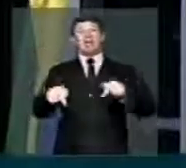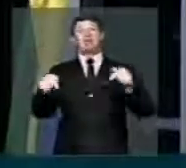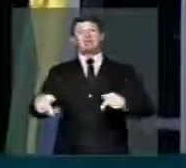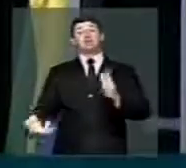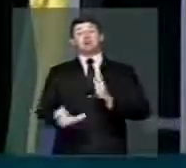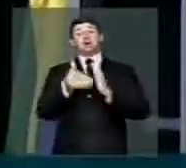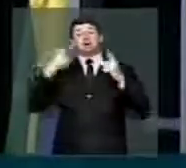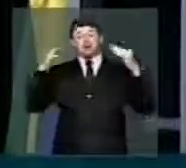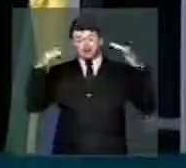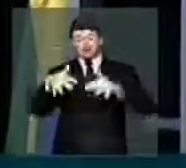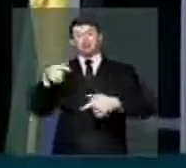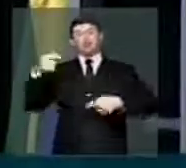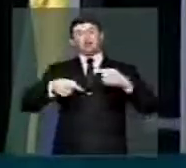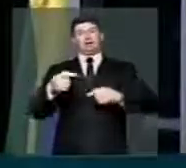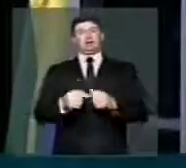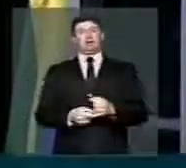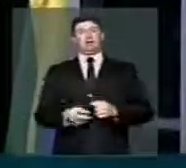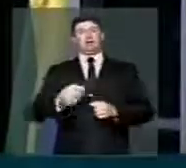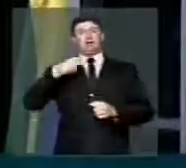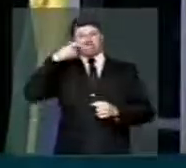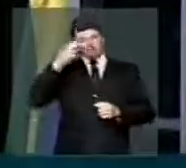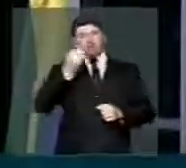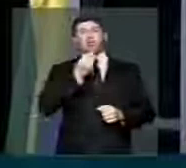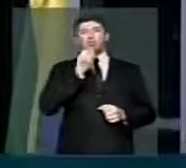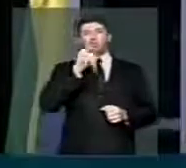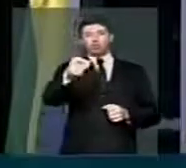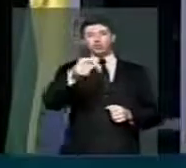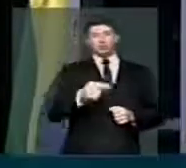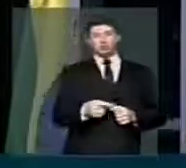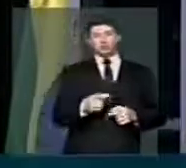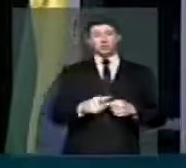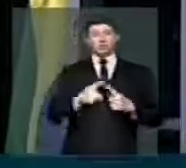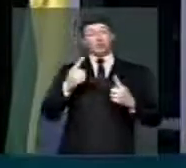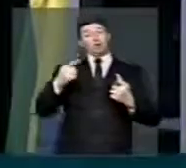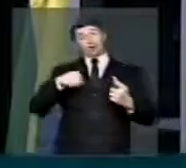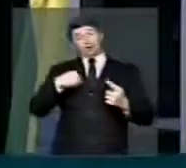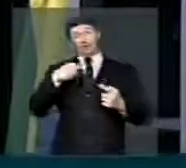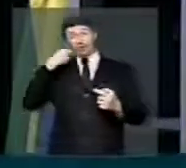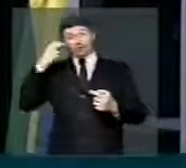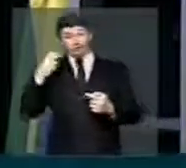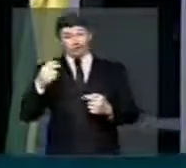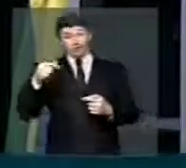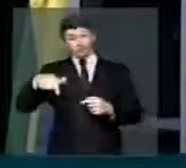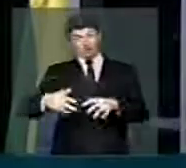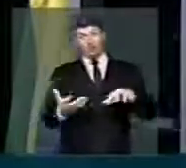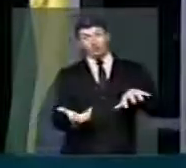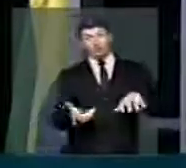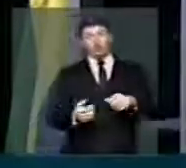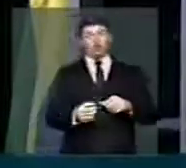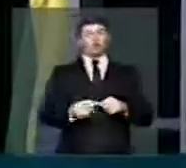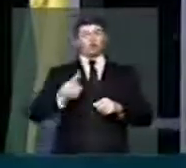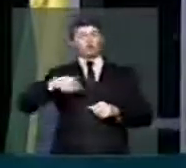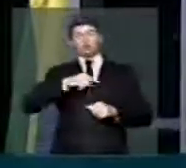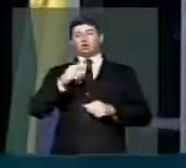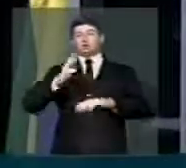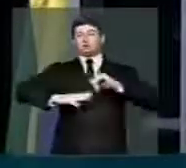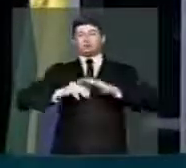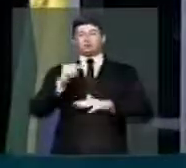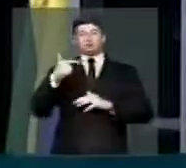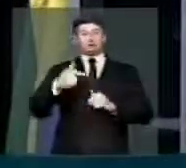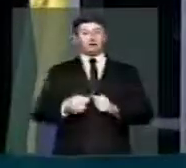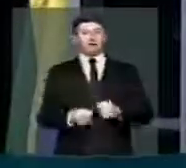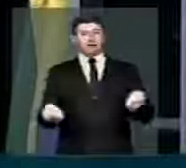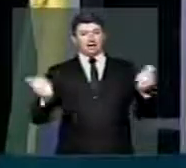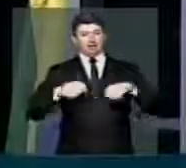tem que se debruçar. Deveriam ter vergonha, porque eu me envergonho nesse parlamento e nós não ter tido a competência